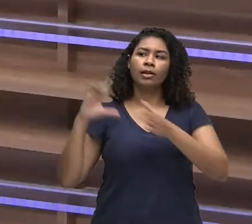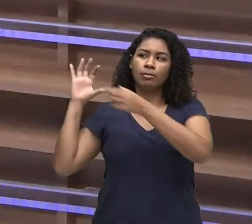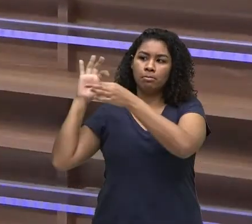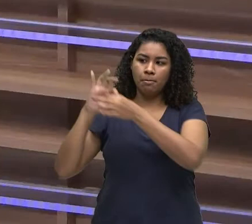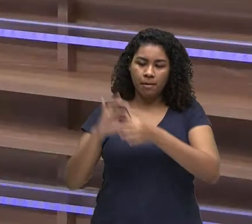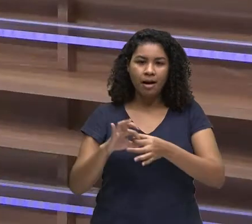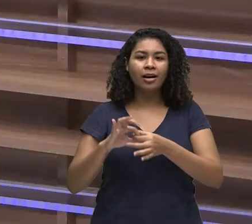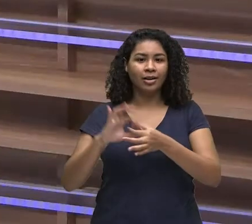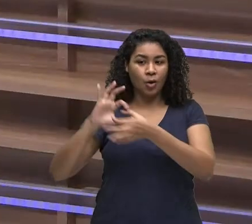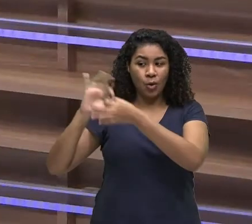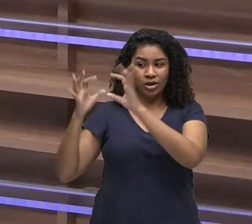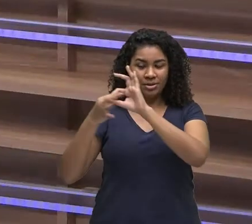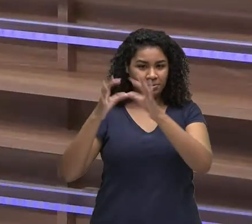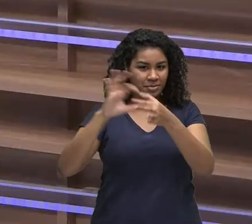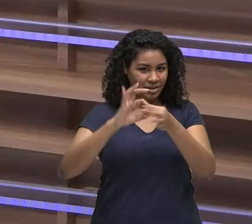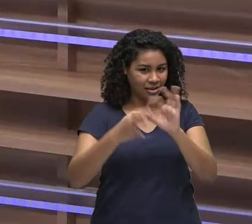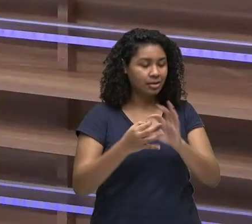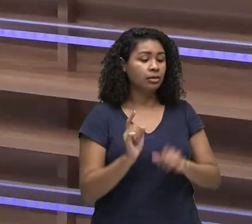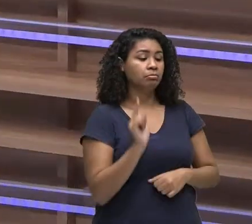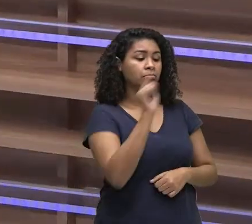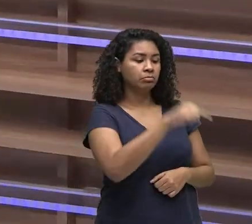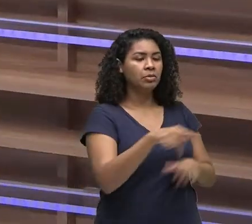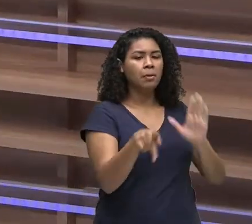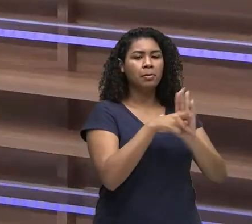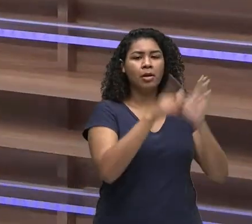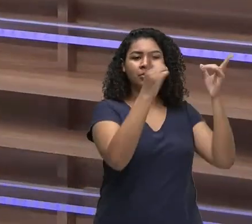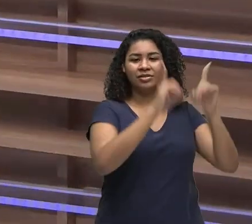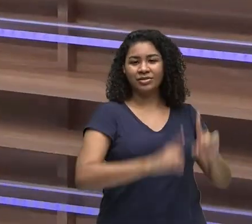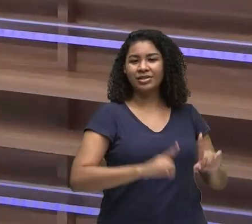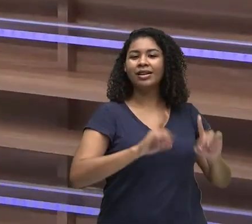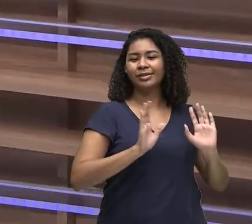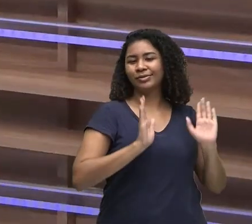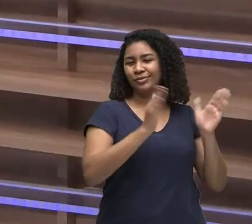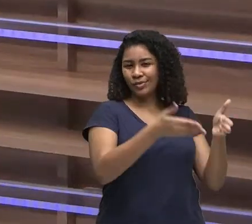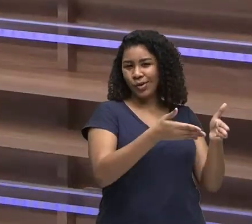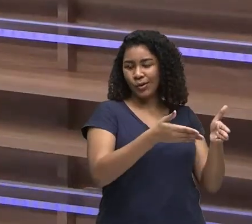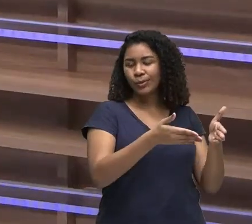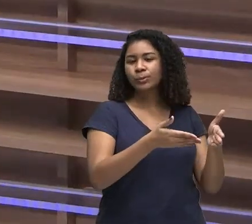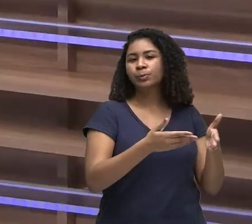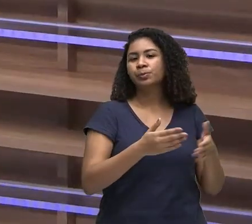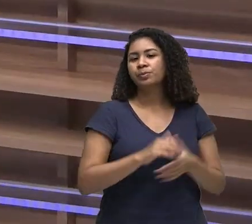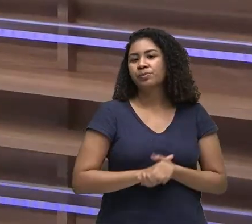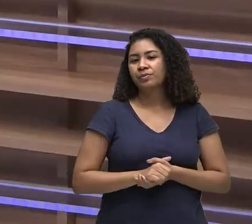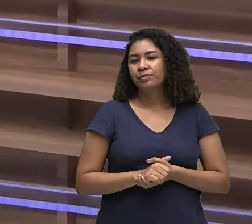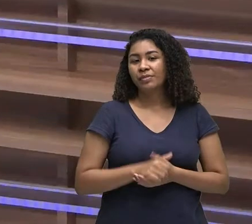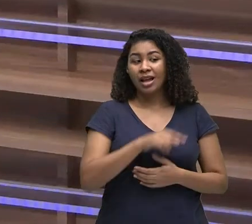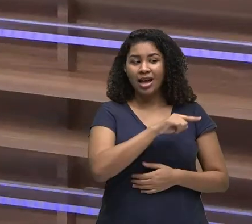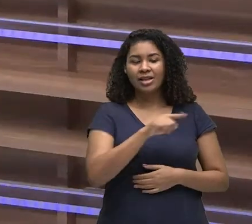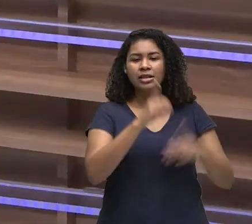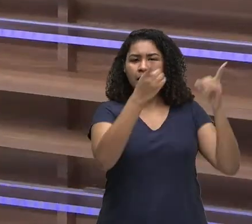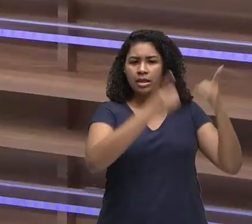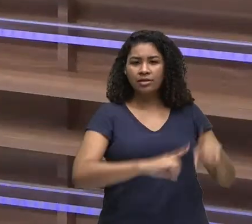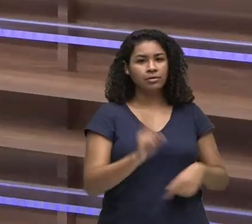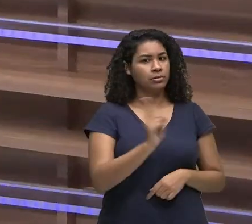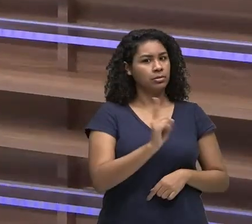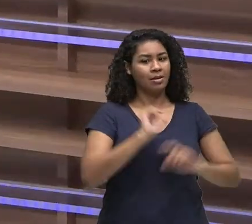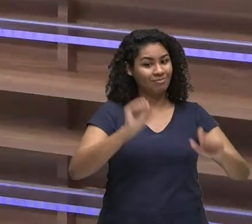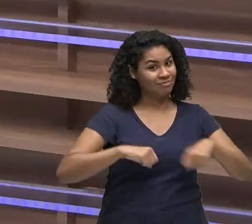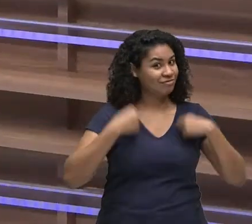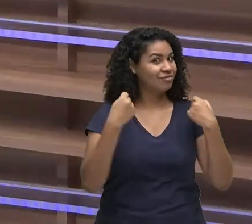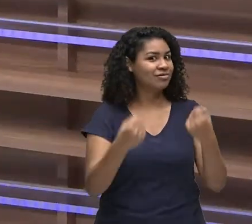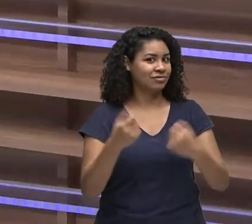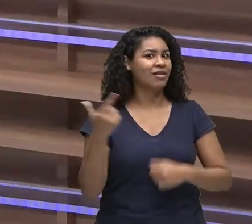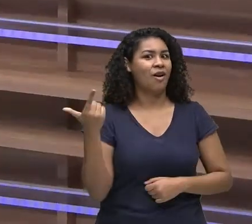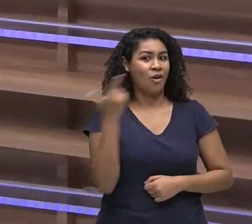pessoas com deficiência, que, na minha opinião, eles não são deficientes, eles são eficientes, porque eles conseguem